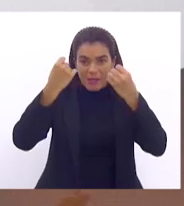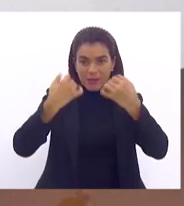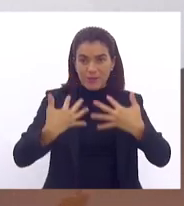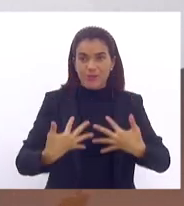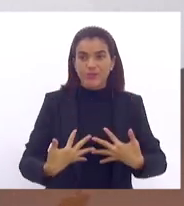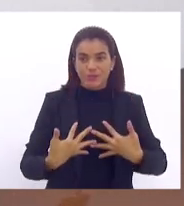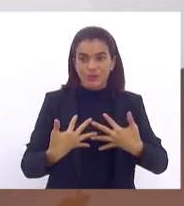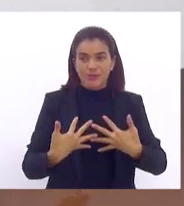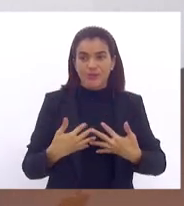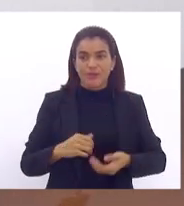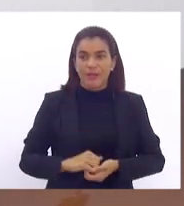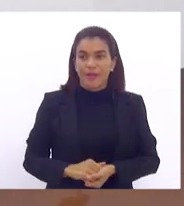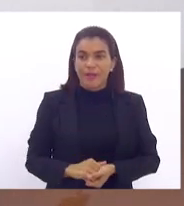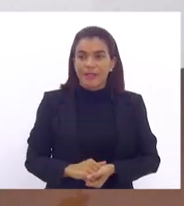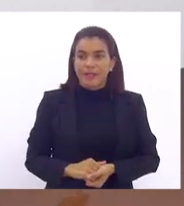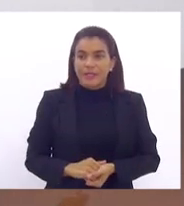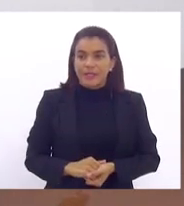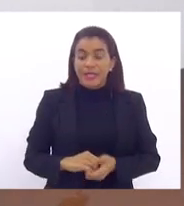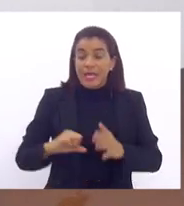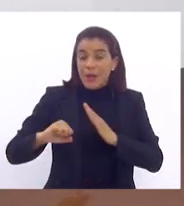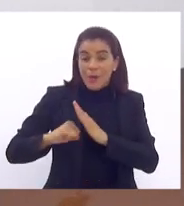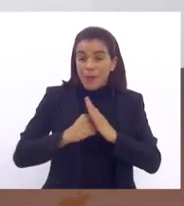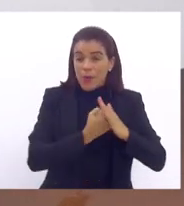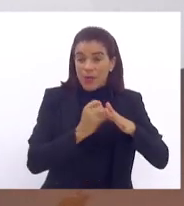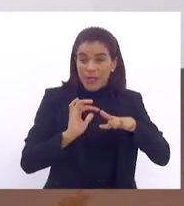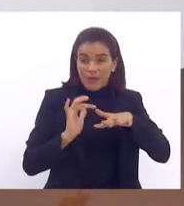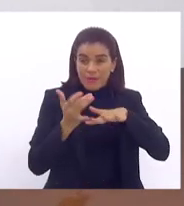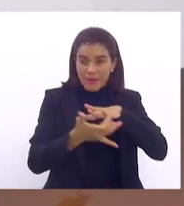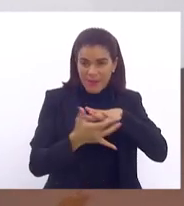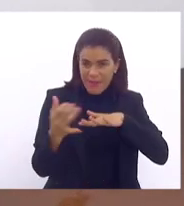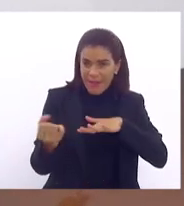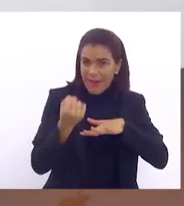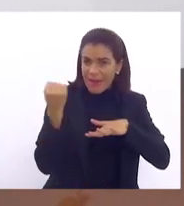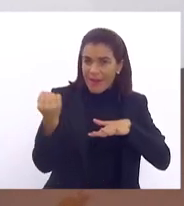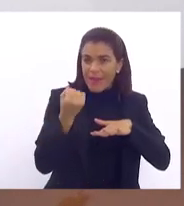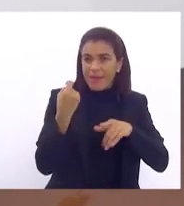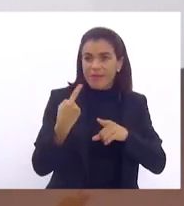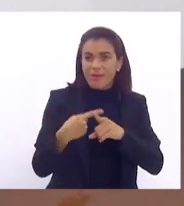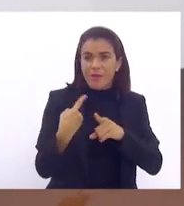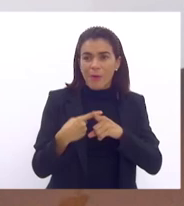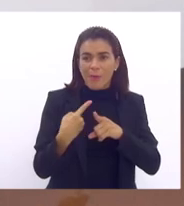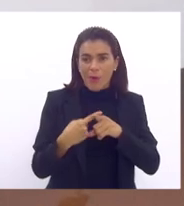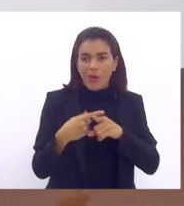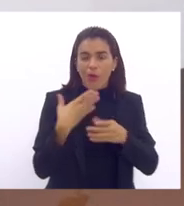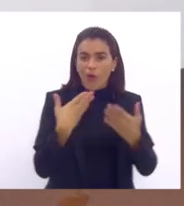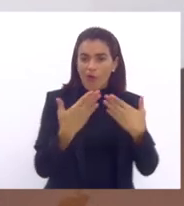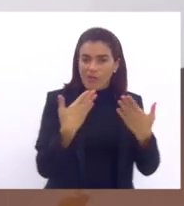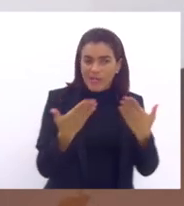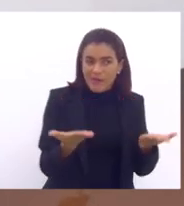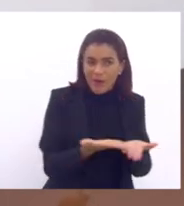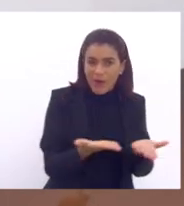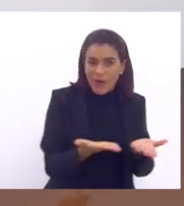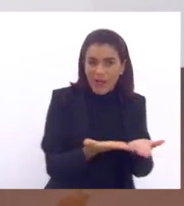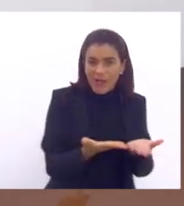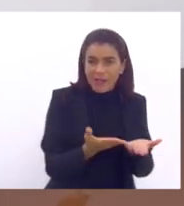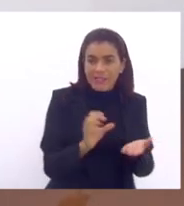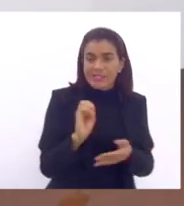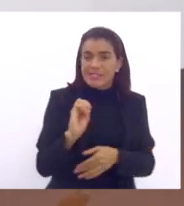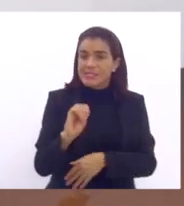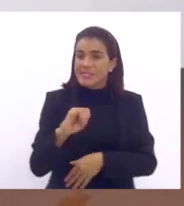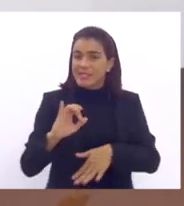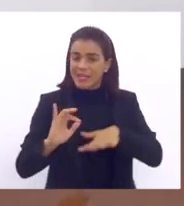né Essa essa Providência esse bloqueio do perfil ele é grave porque na linha do que eu comentava agora a pouco se as redes